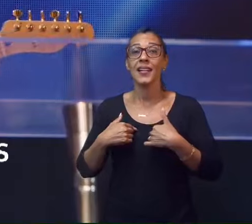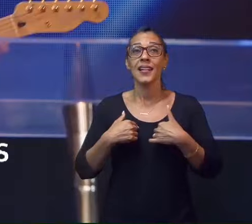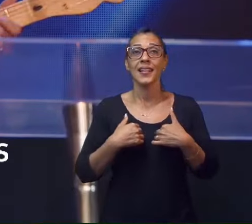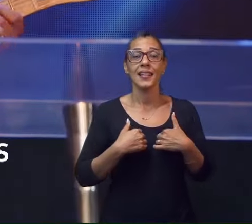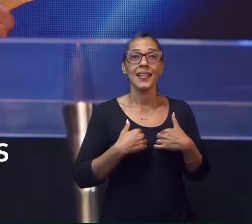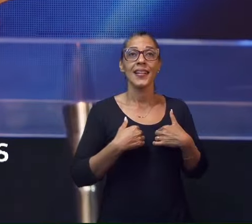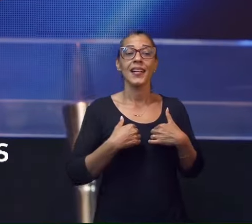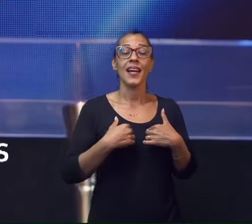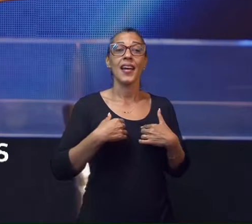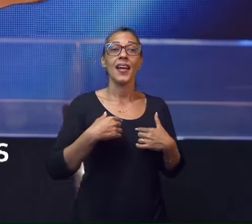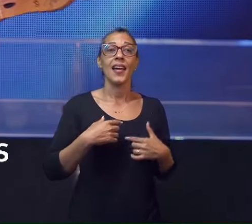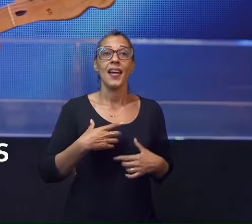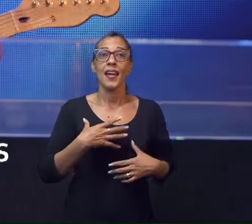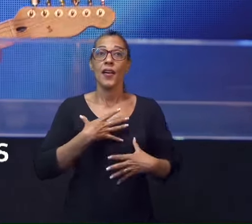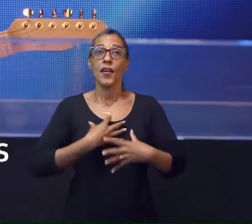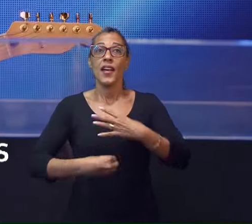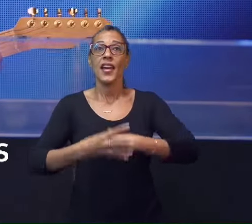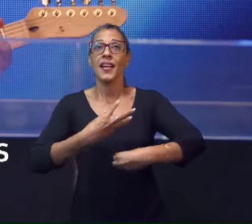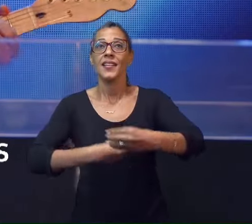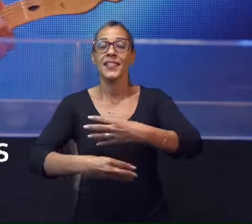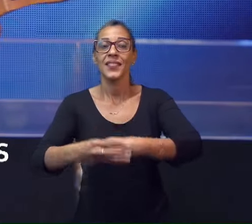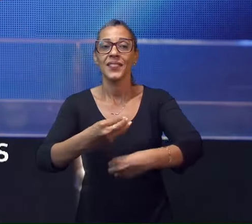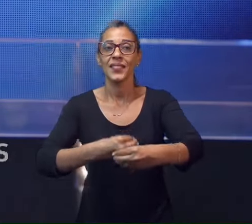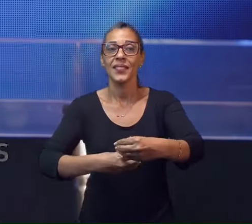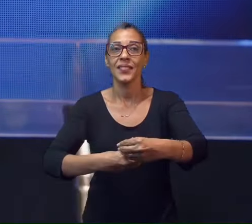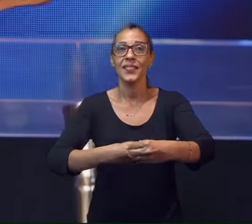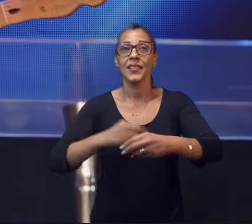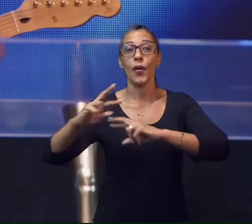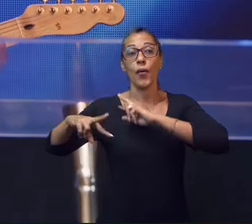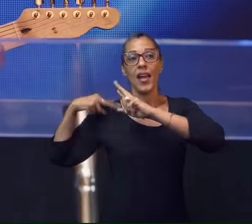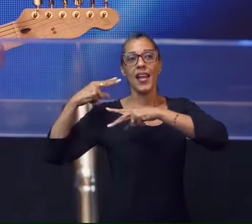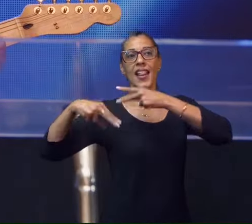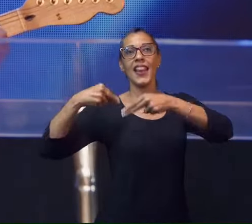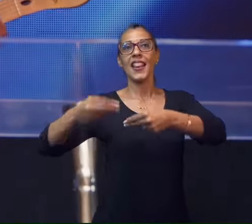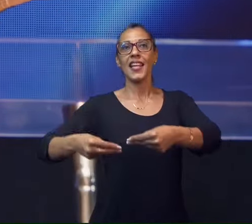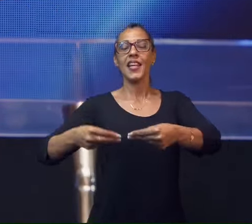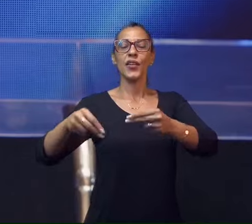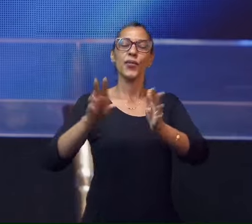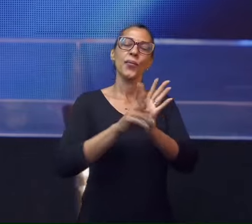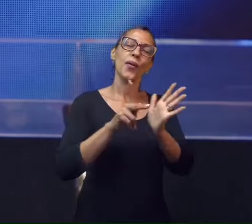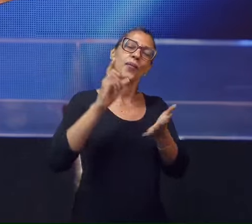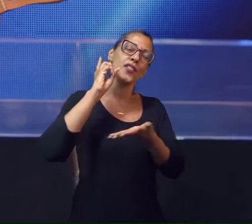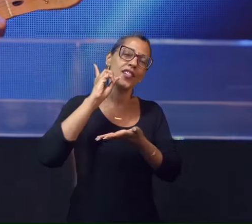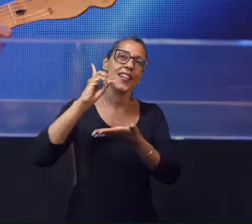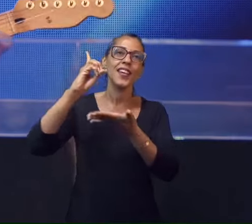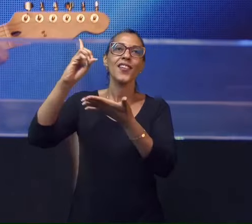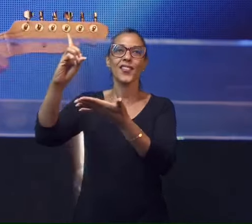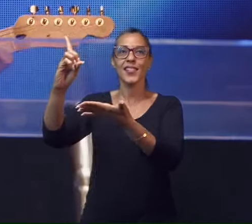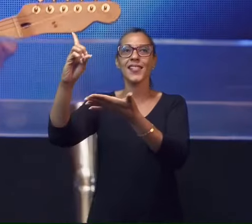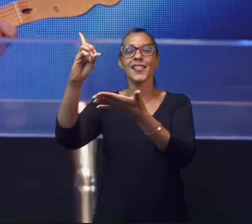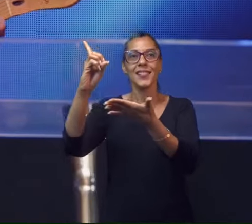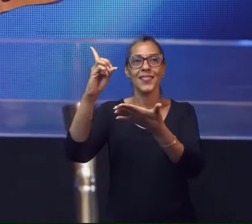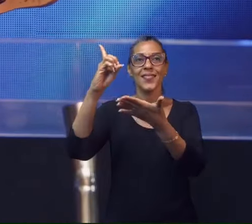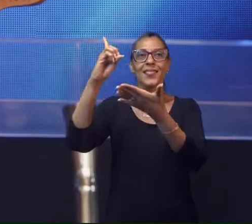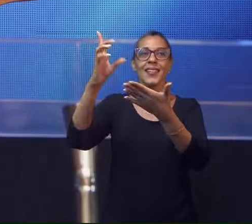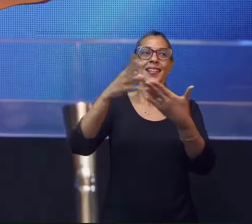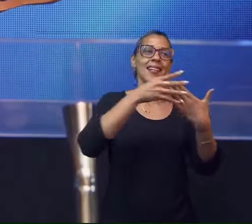herdeiro de Deus ele me leva e ele me leva